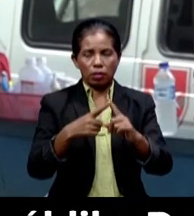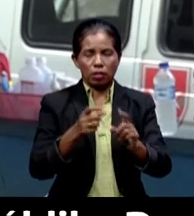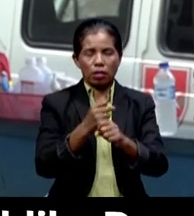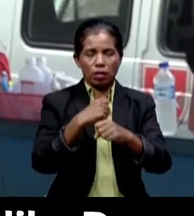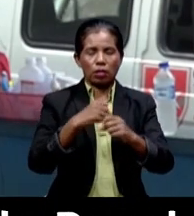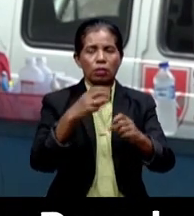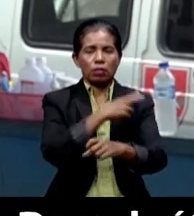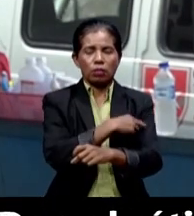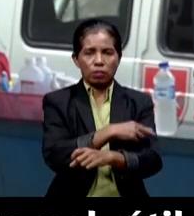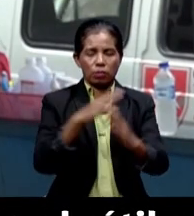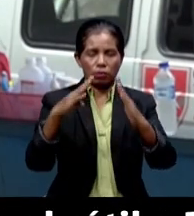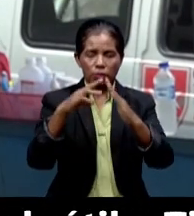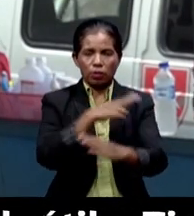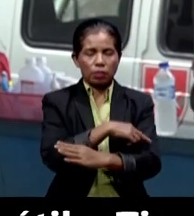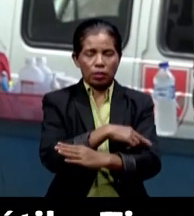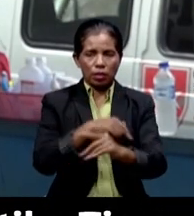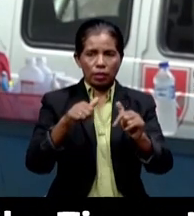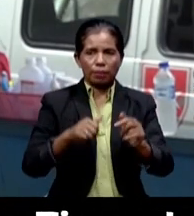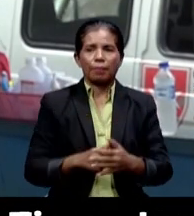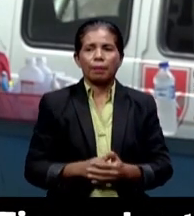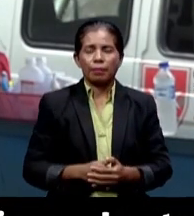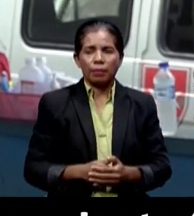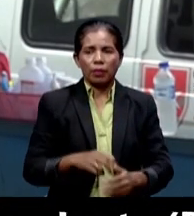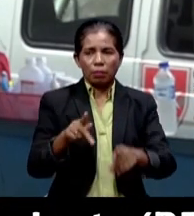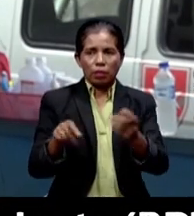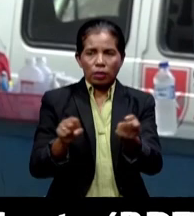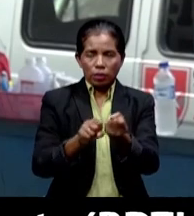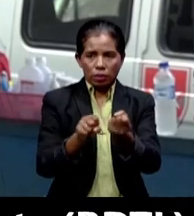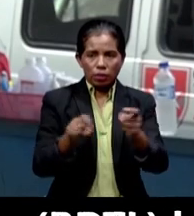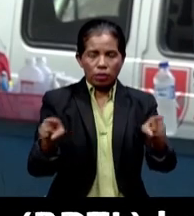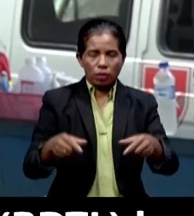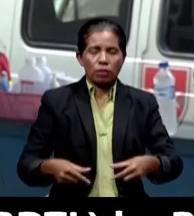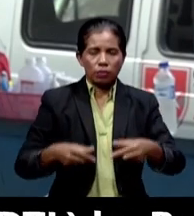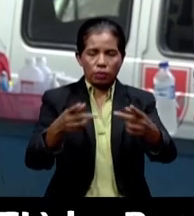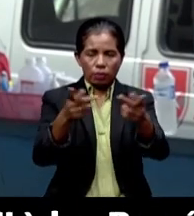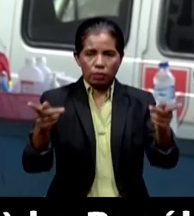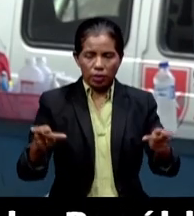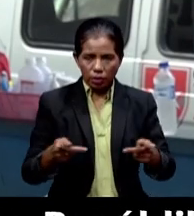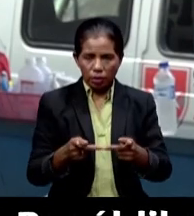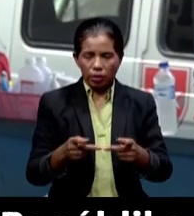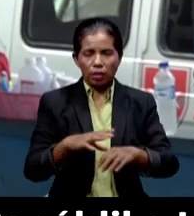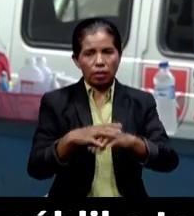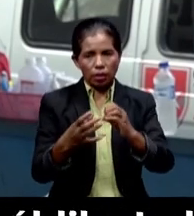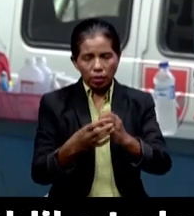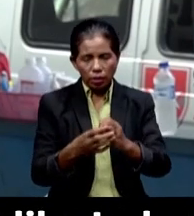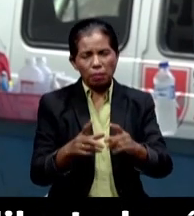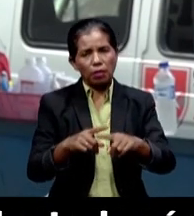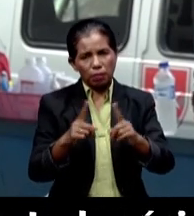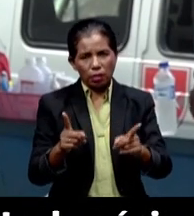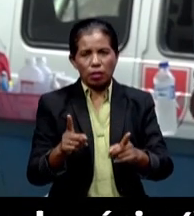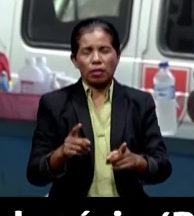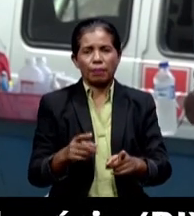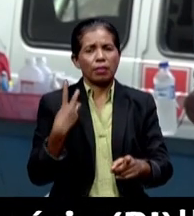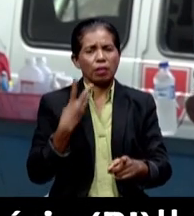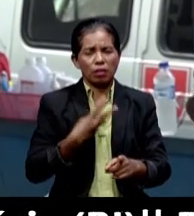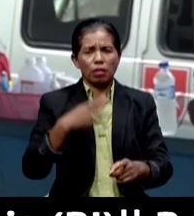ne lau. Kemudian ini ya apoi makan sana, forai, macam ni. Agora kita hanya